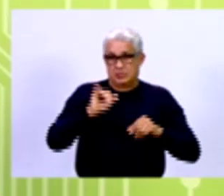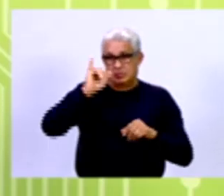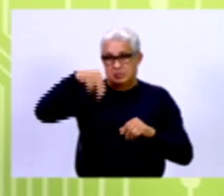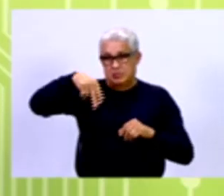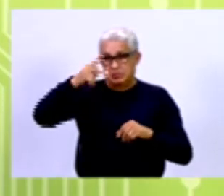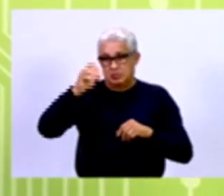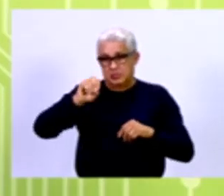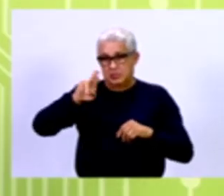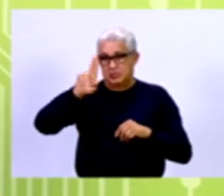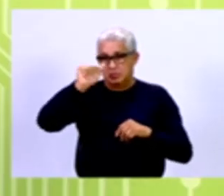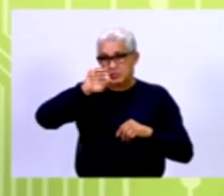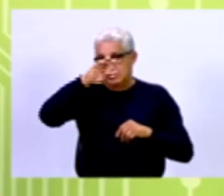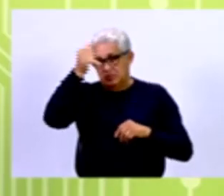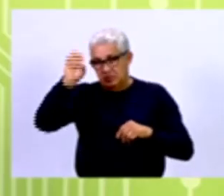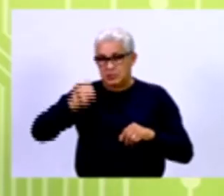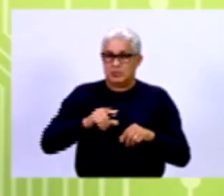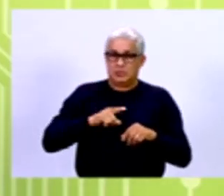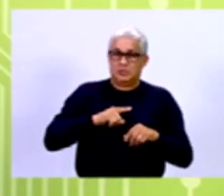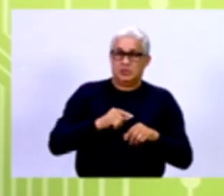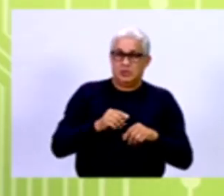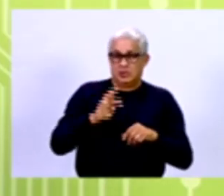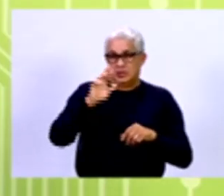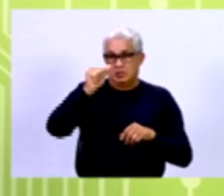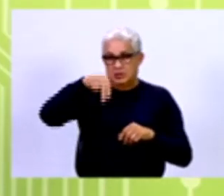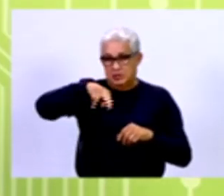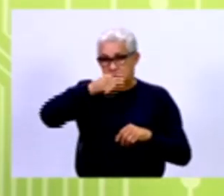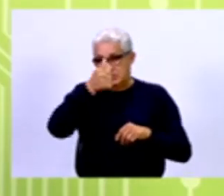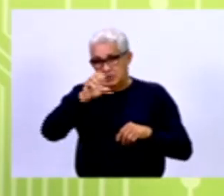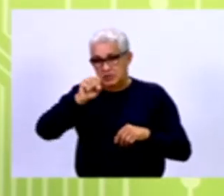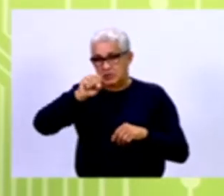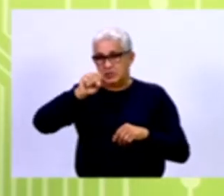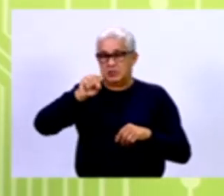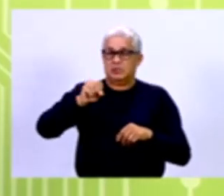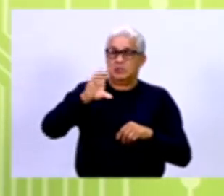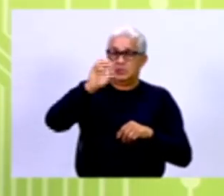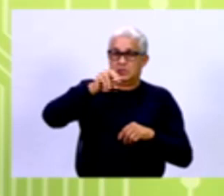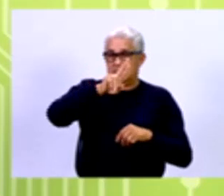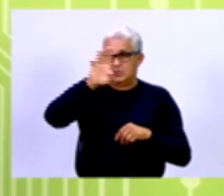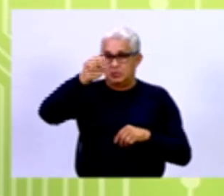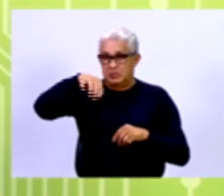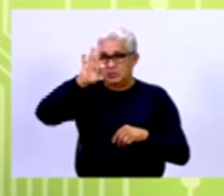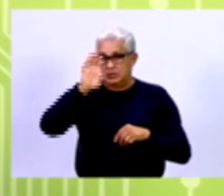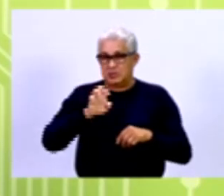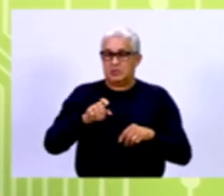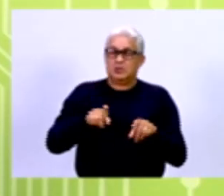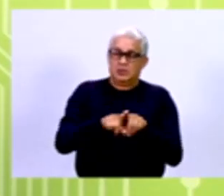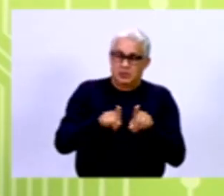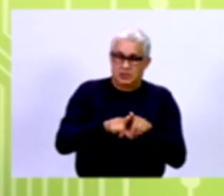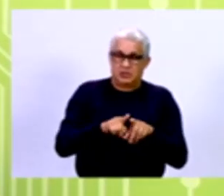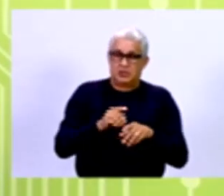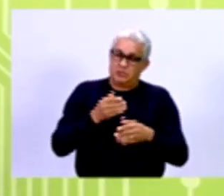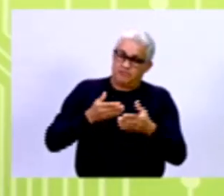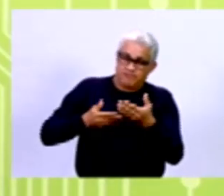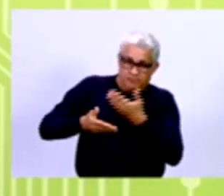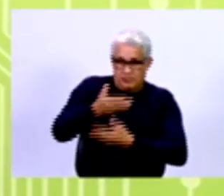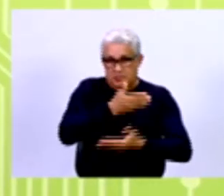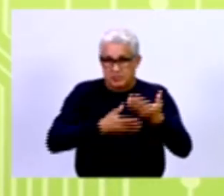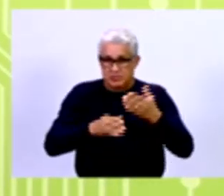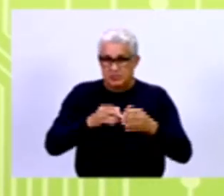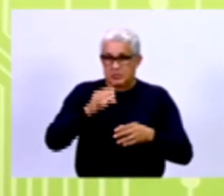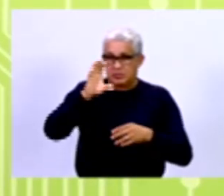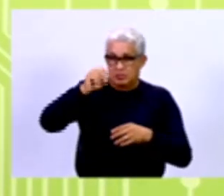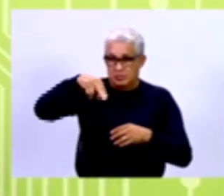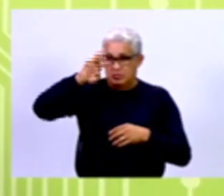nas transações correntes. E o movimento de capitais, investimento externo direto, reinvestimento, fica na conta de